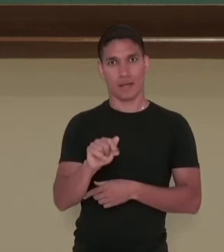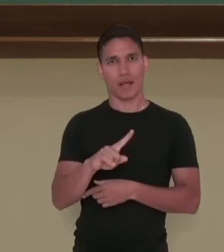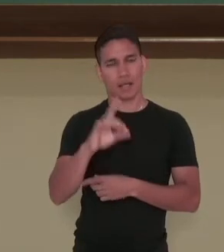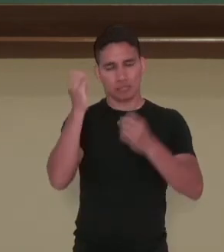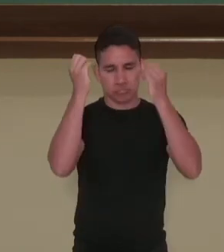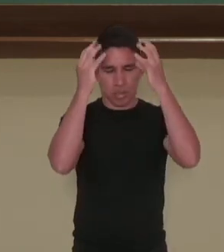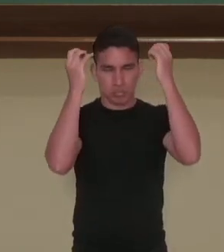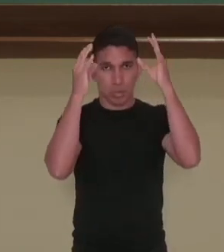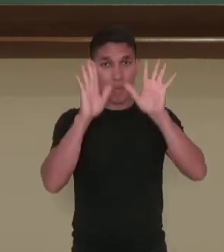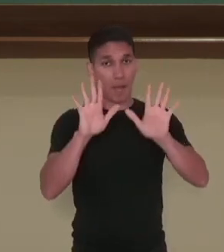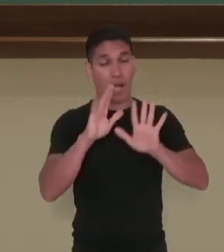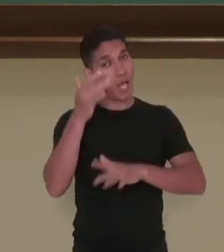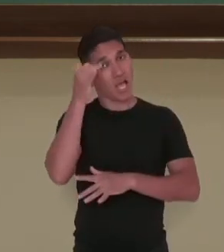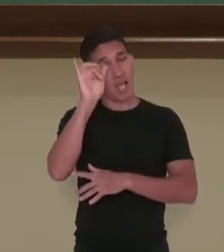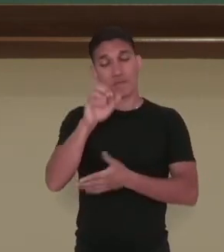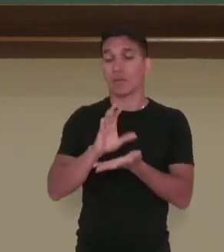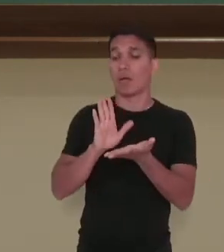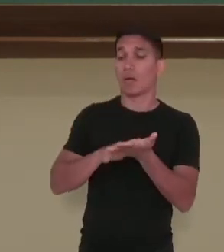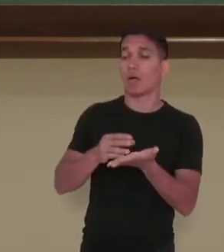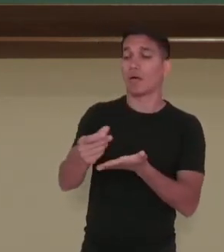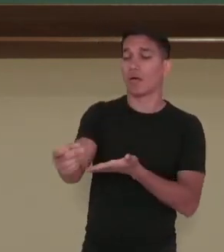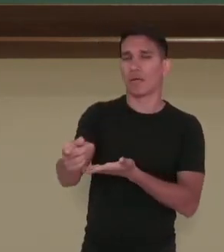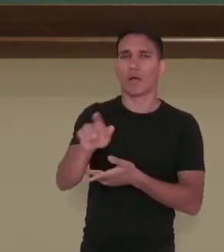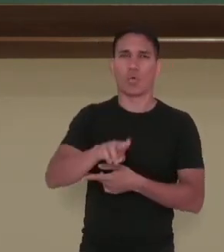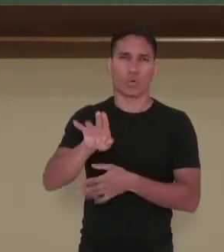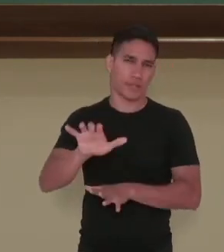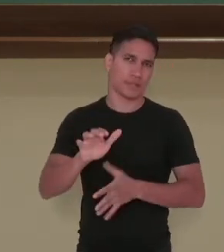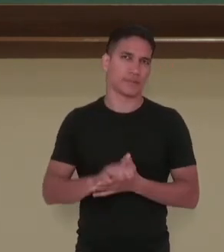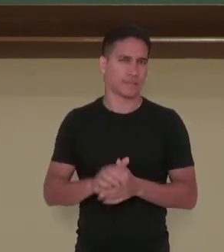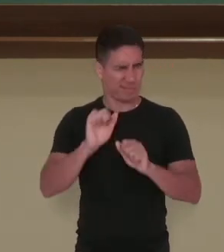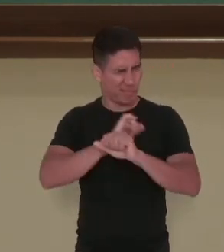não espalho coisas do senso comum. Está claro?